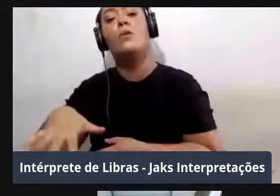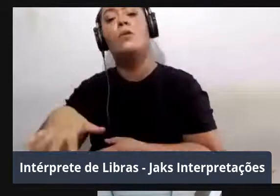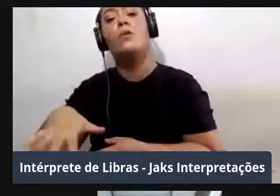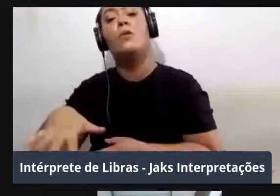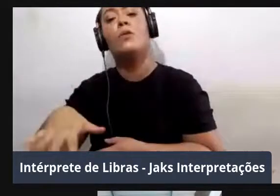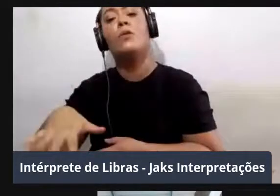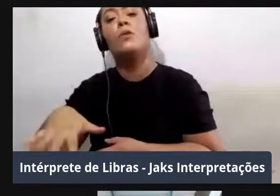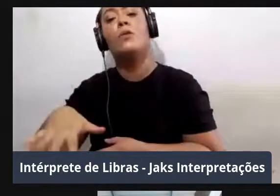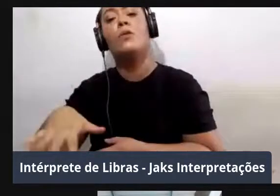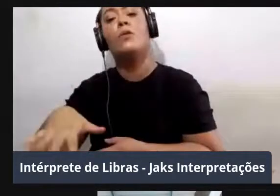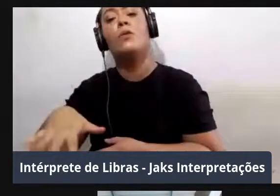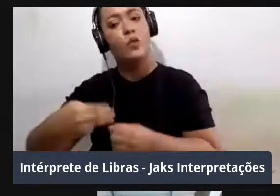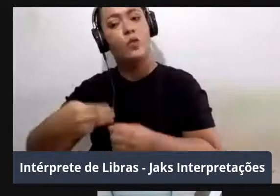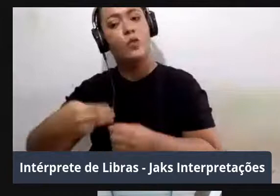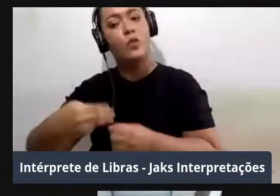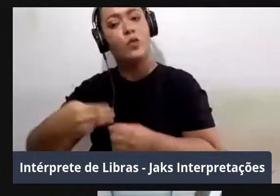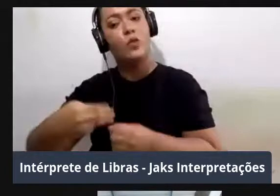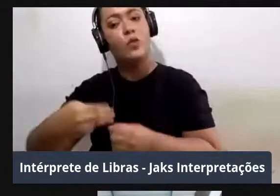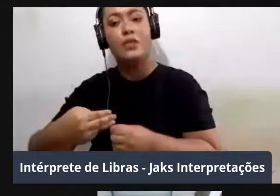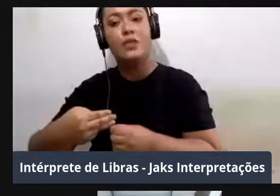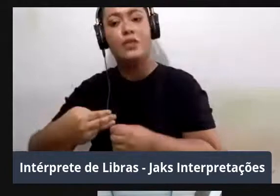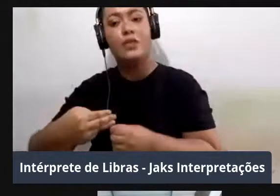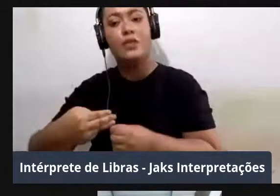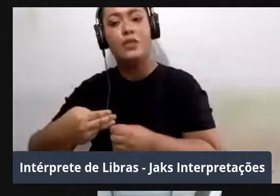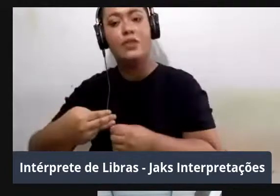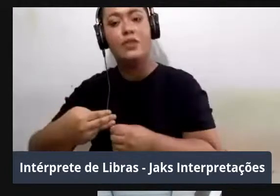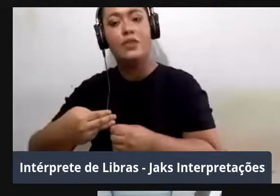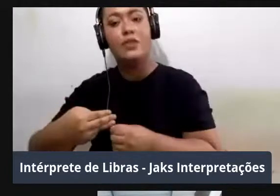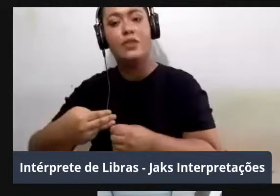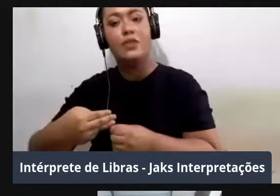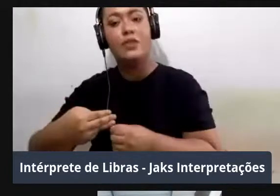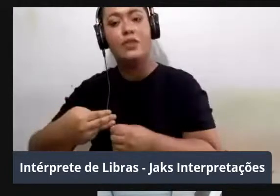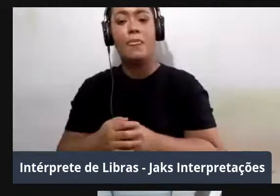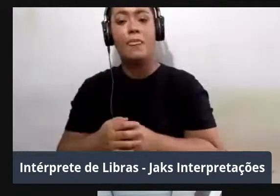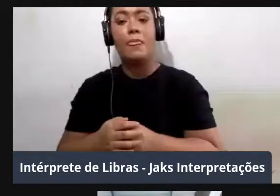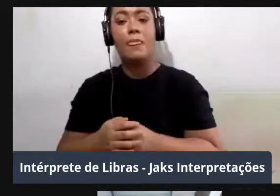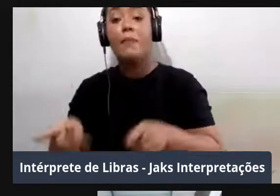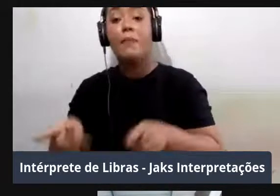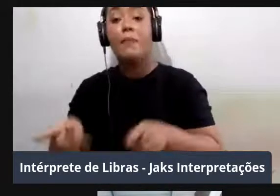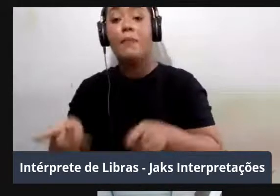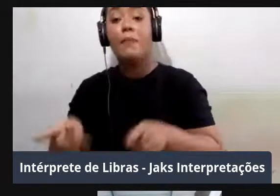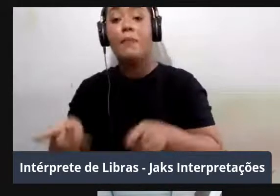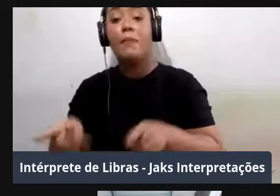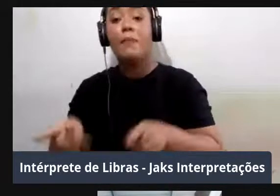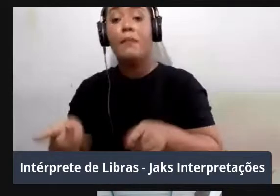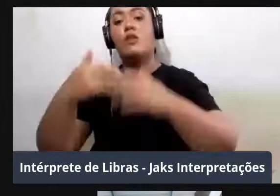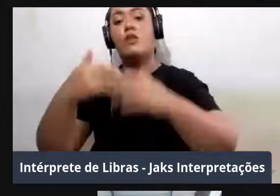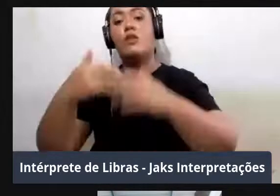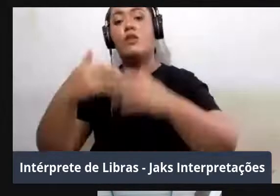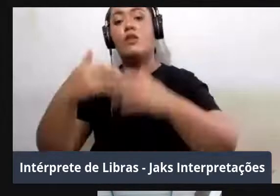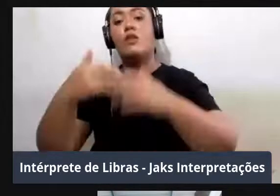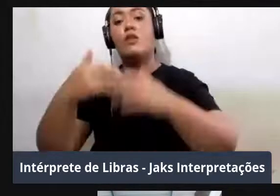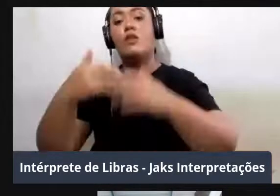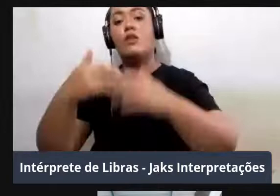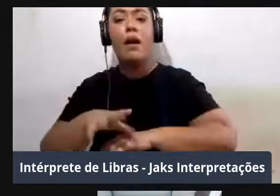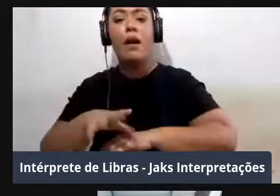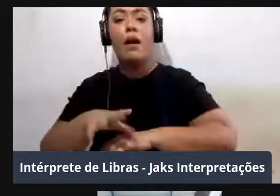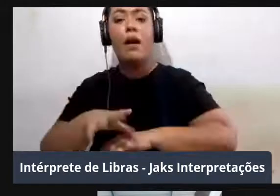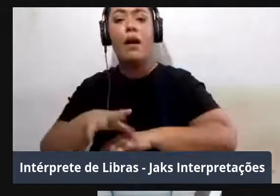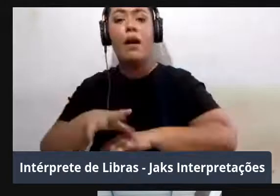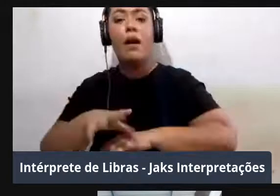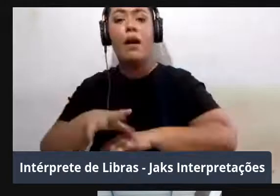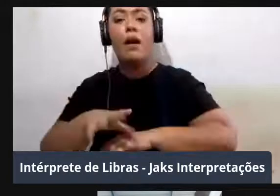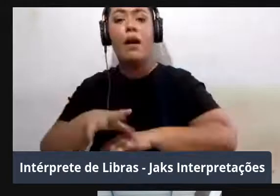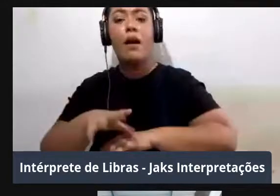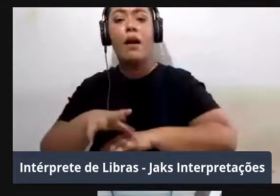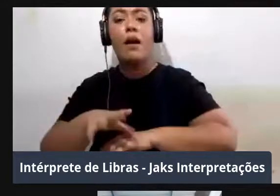modelos de atenção, né? Aí ela comentou que estava cortando bastante, falou que é uma excelente recuperação da história, das